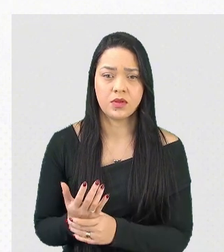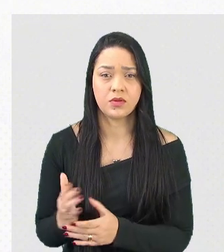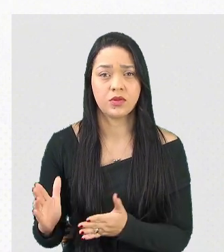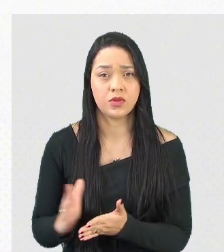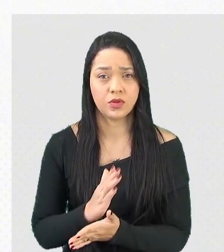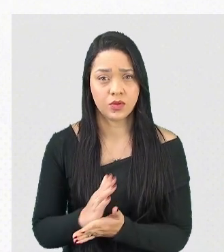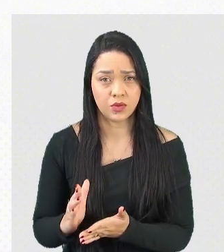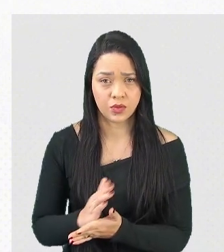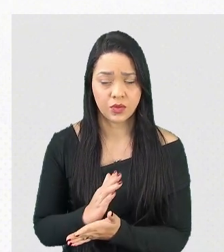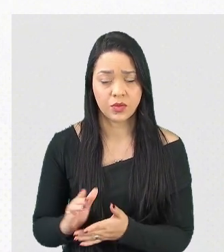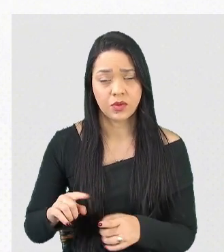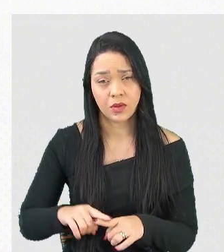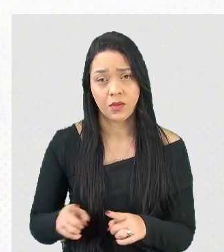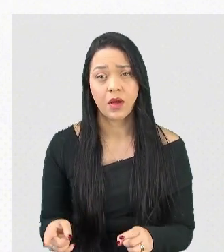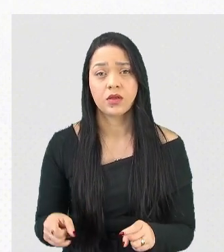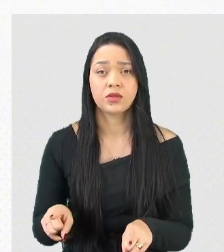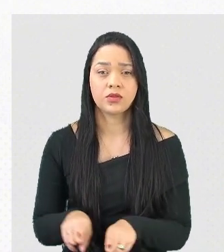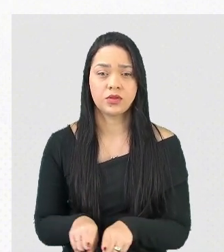aí de